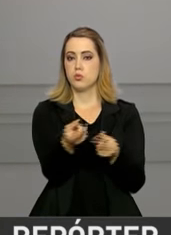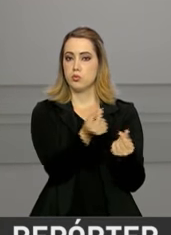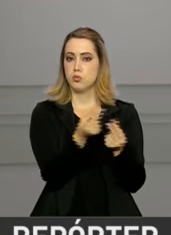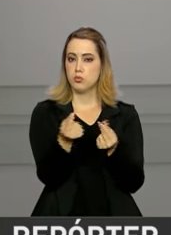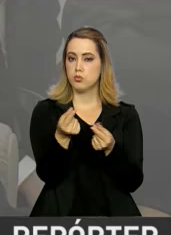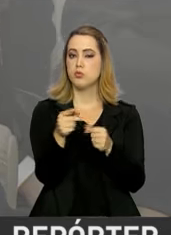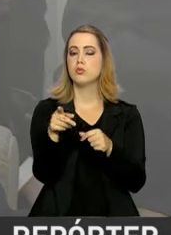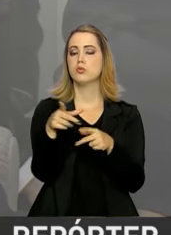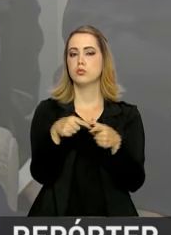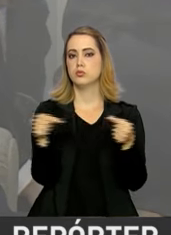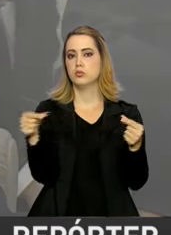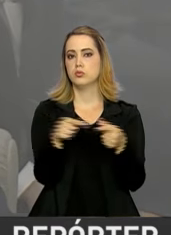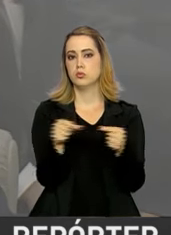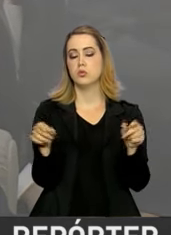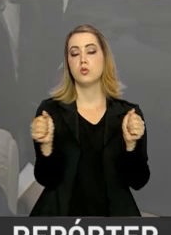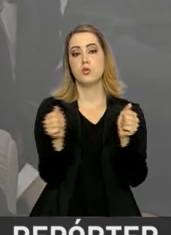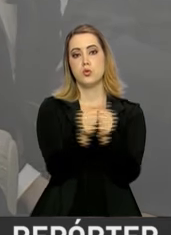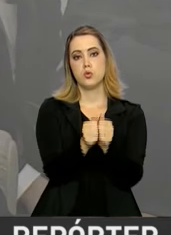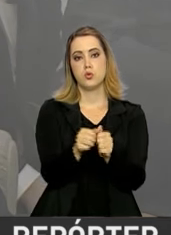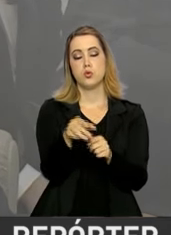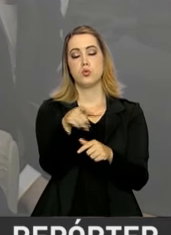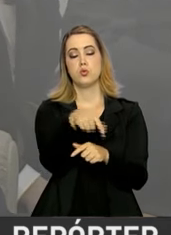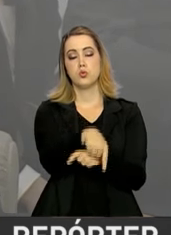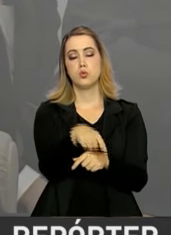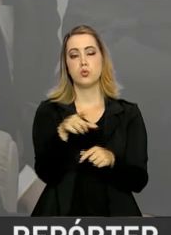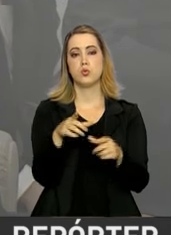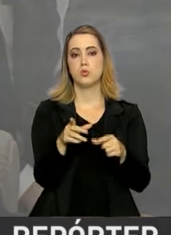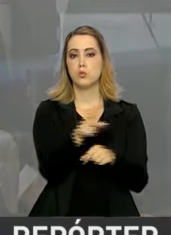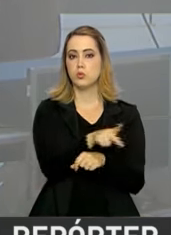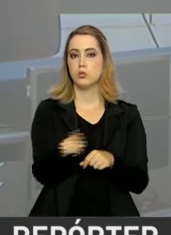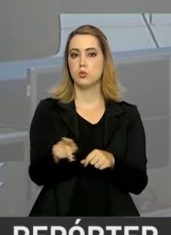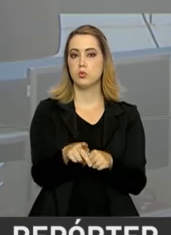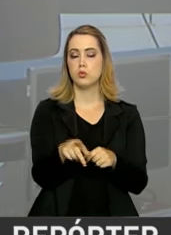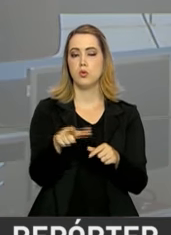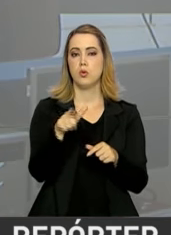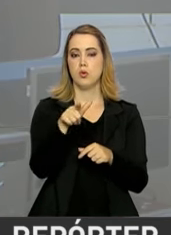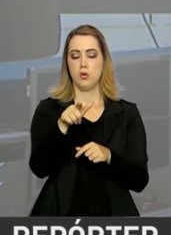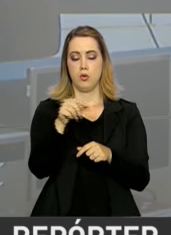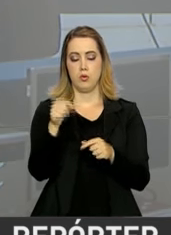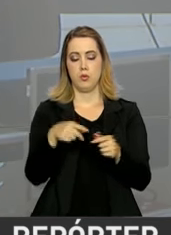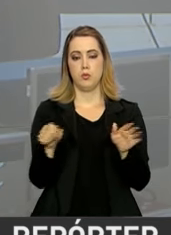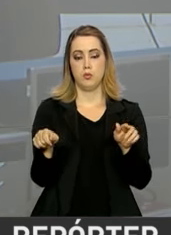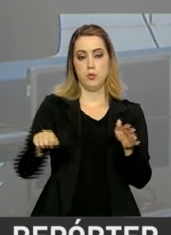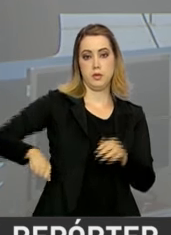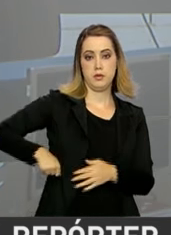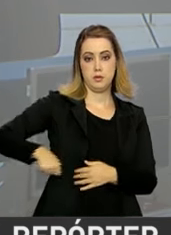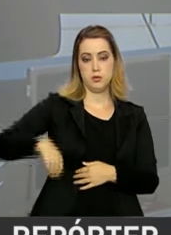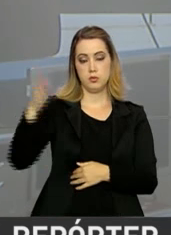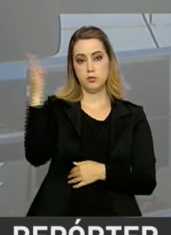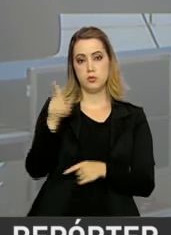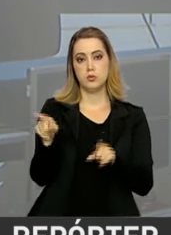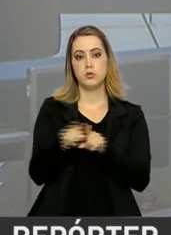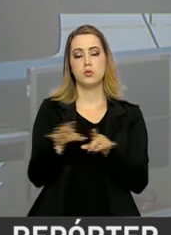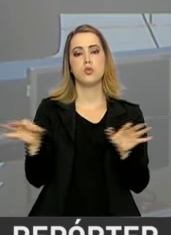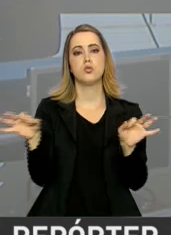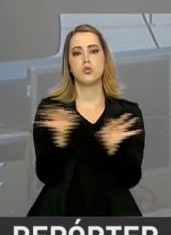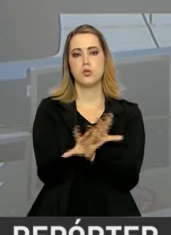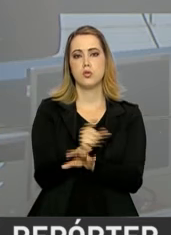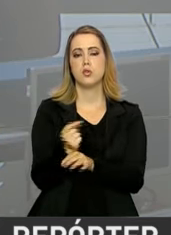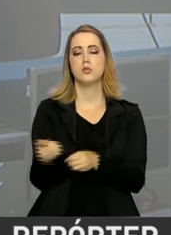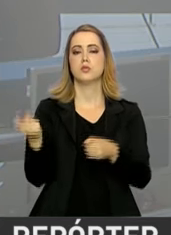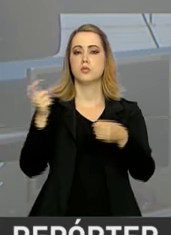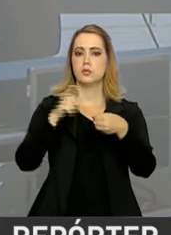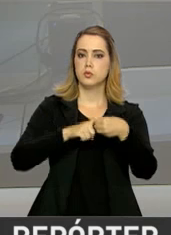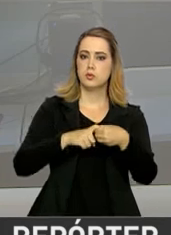presidente da liga brasil japão no parlamento japonês taro aso o presidente temer encerrou visita ao japão e já embarcou de volta para